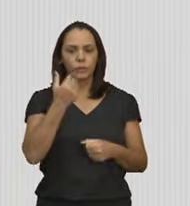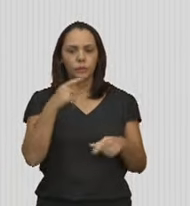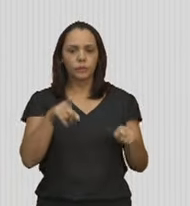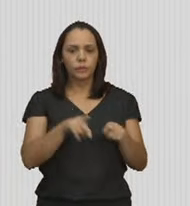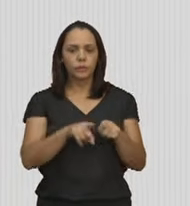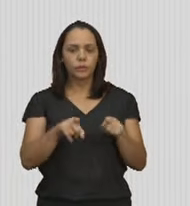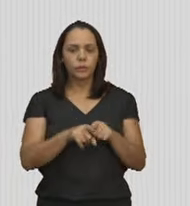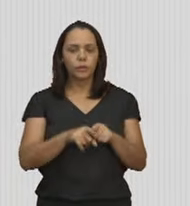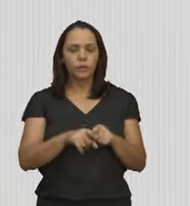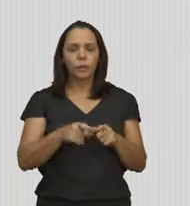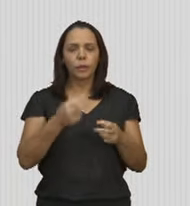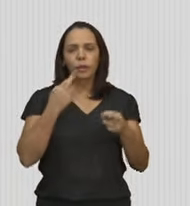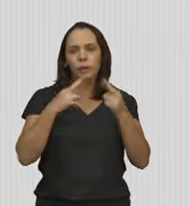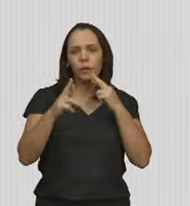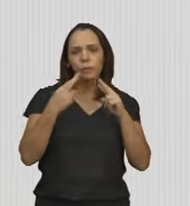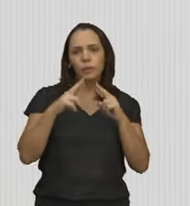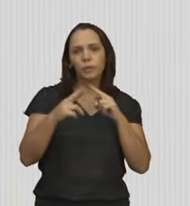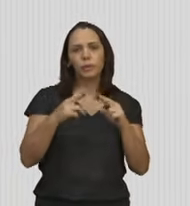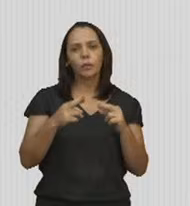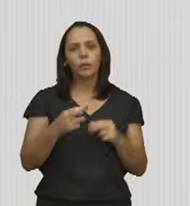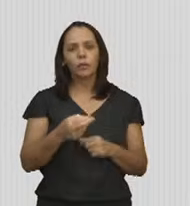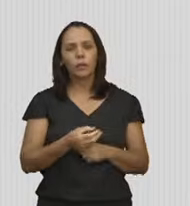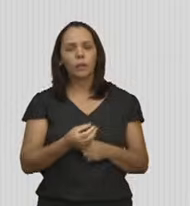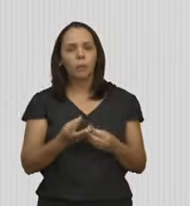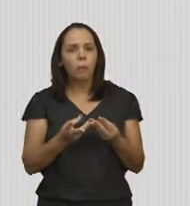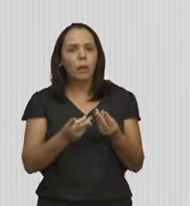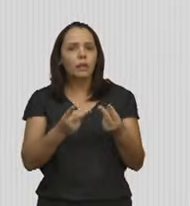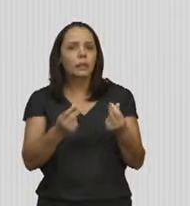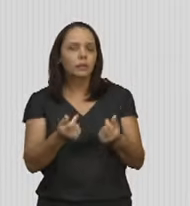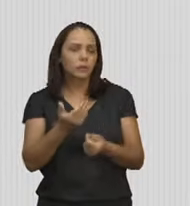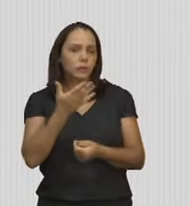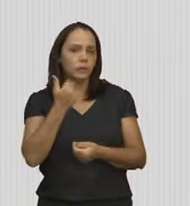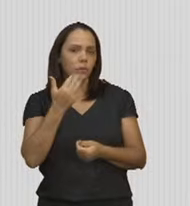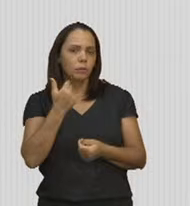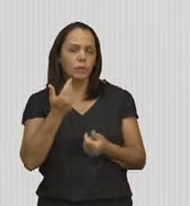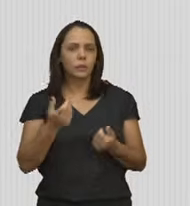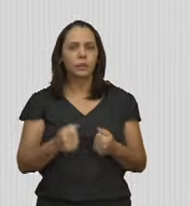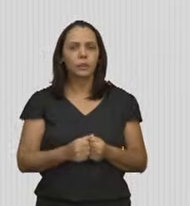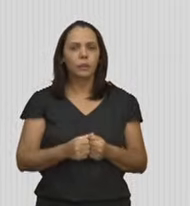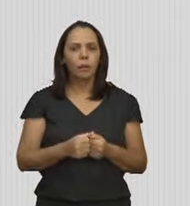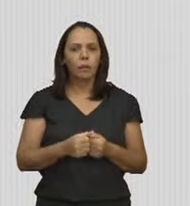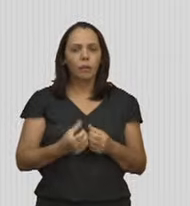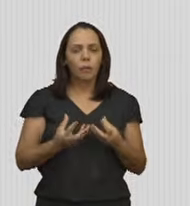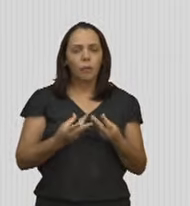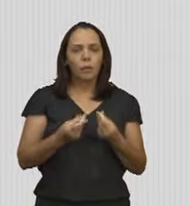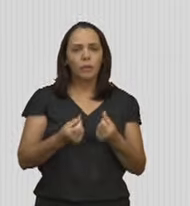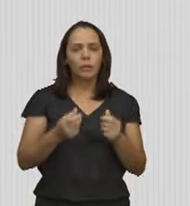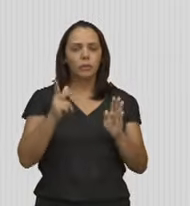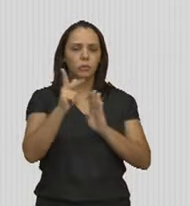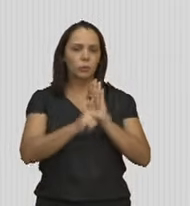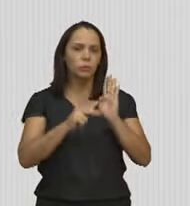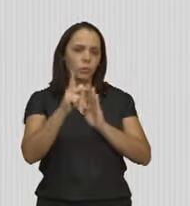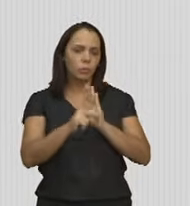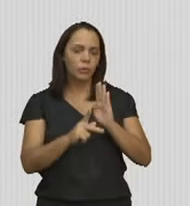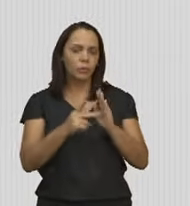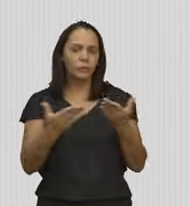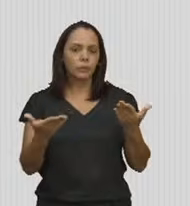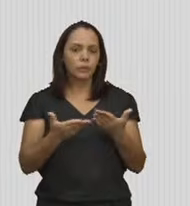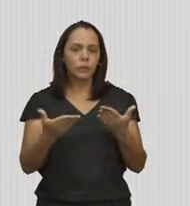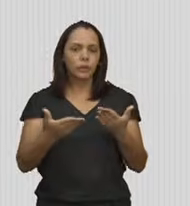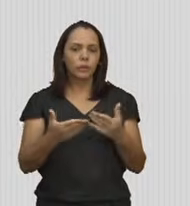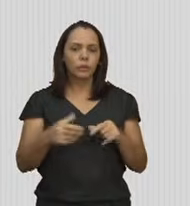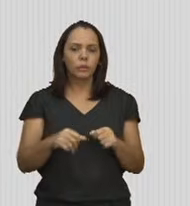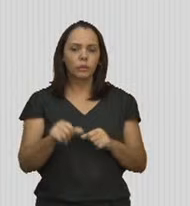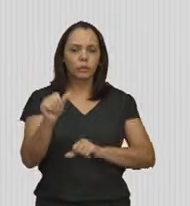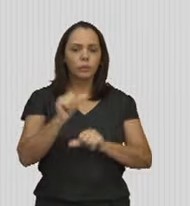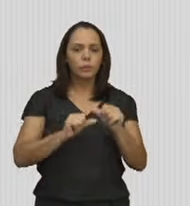principalmente, queixas sobre a qualidade da cesta básica, queixas sobre a qualidade do Bom Prato. E agora a gente teve mudanças